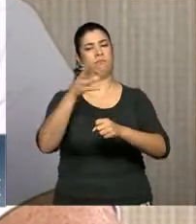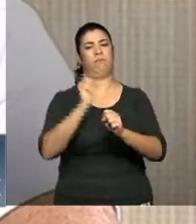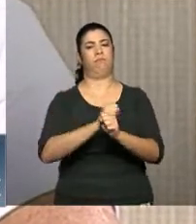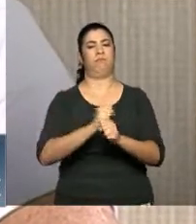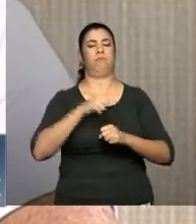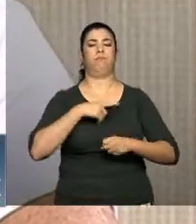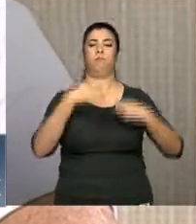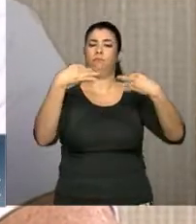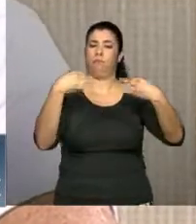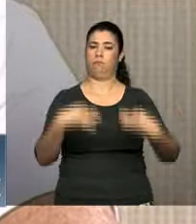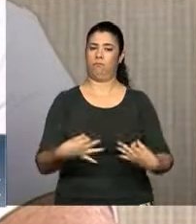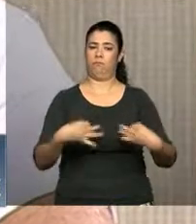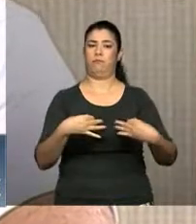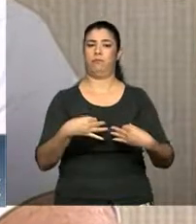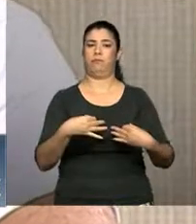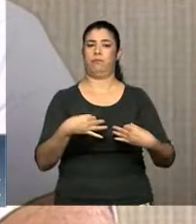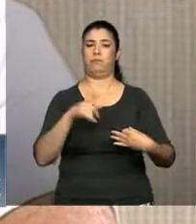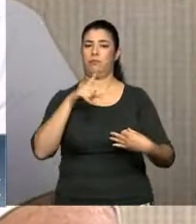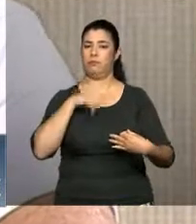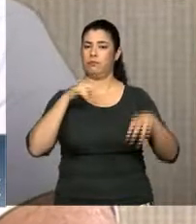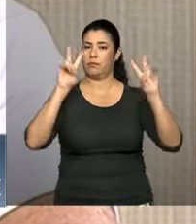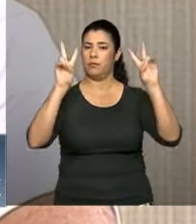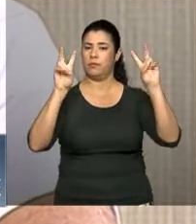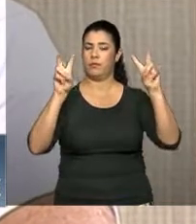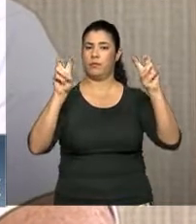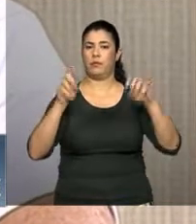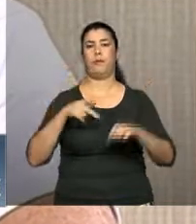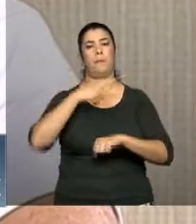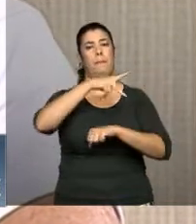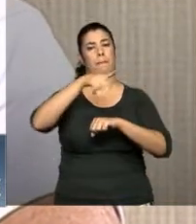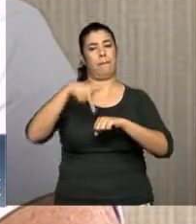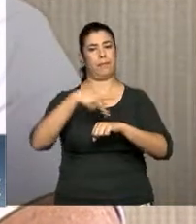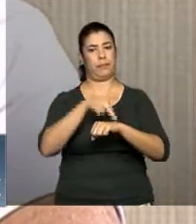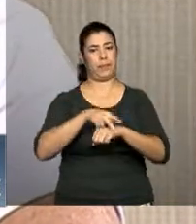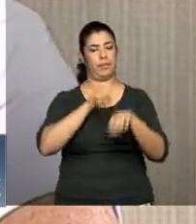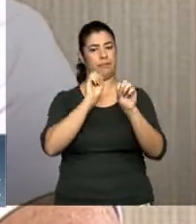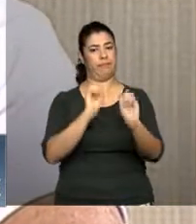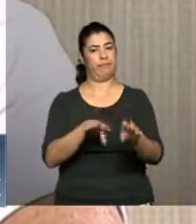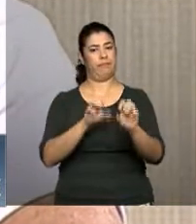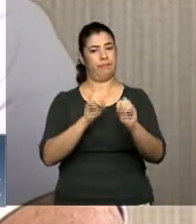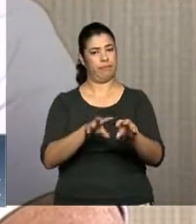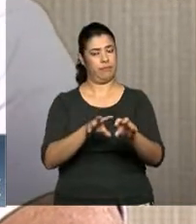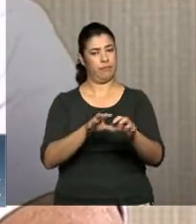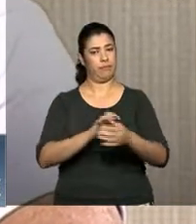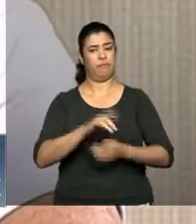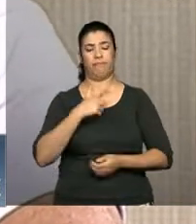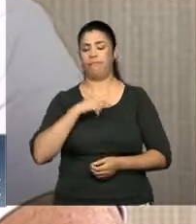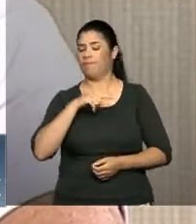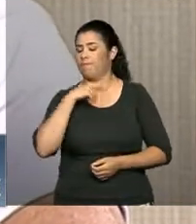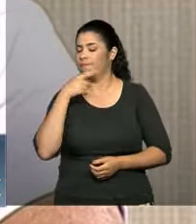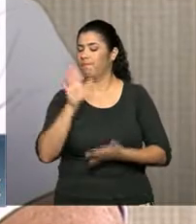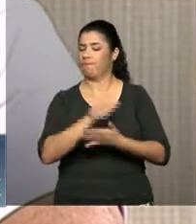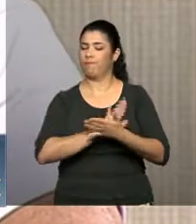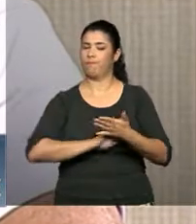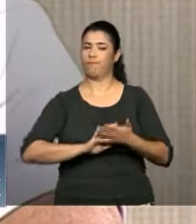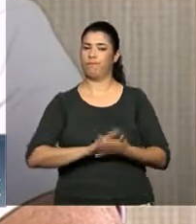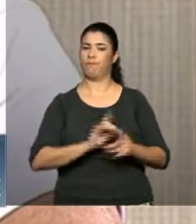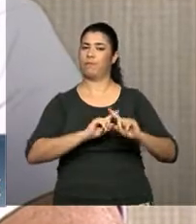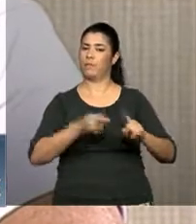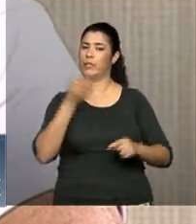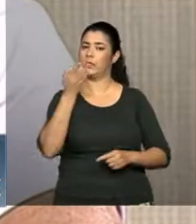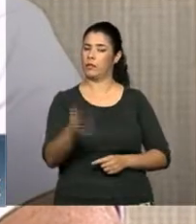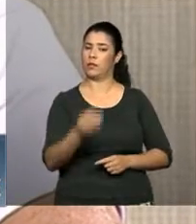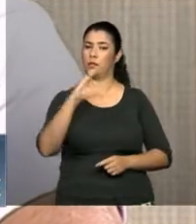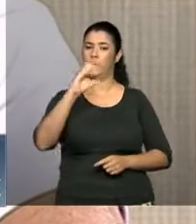garantirmos uma pátria educadora eu não tenho a menor dúvida de que o conanda será